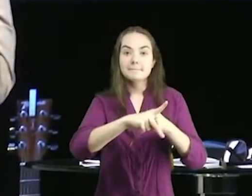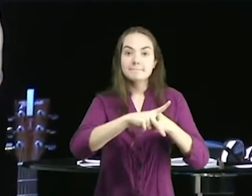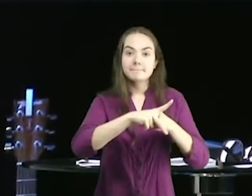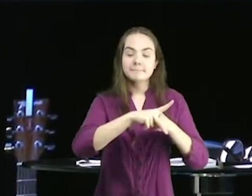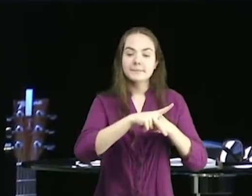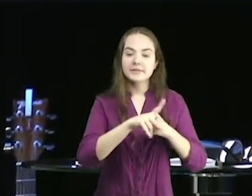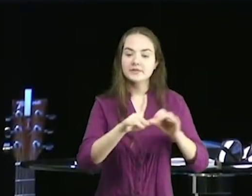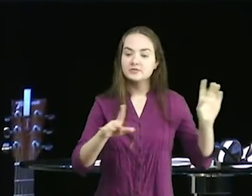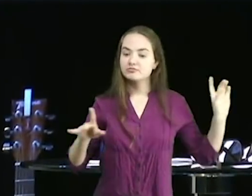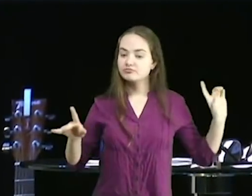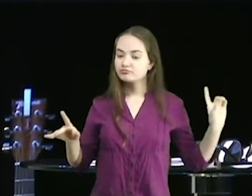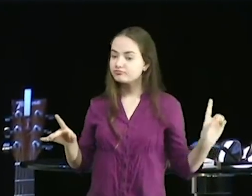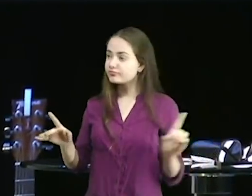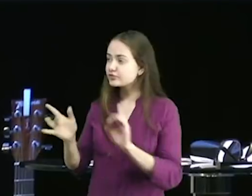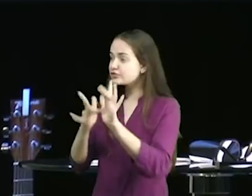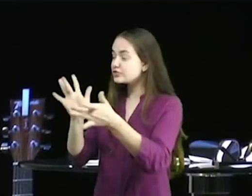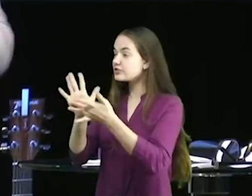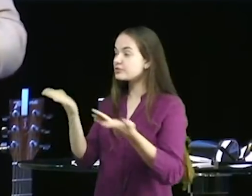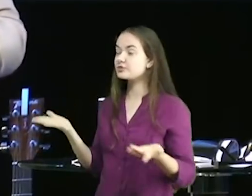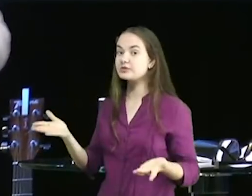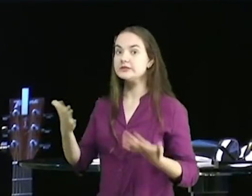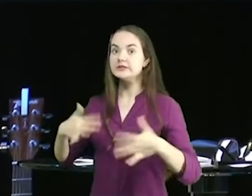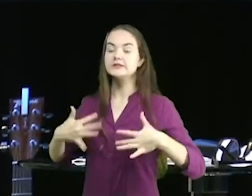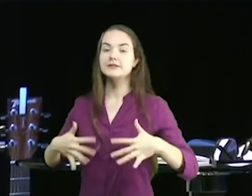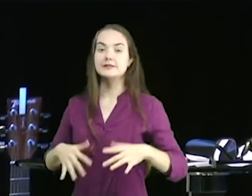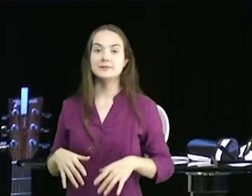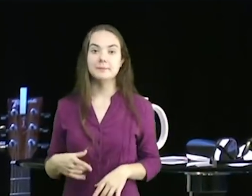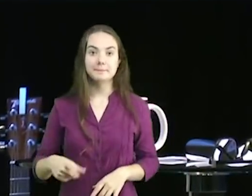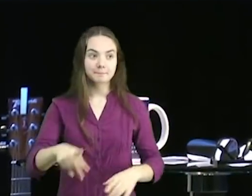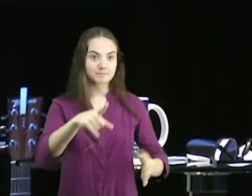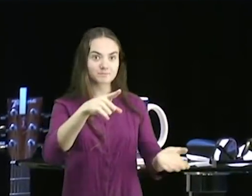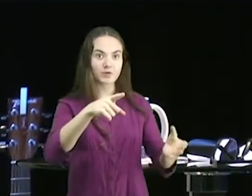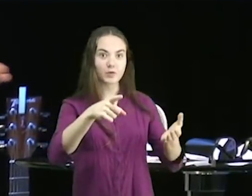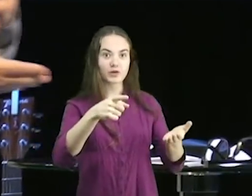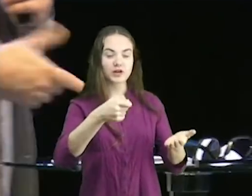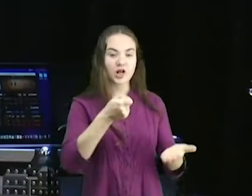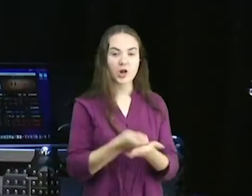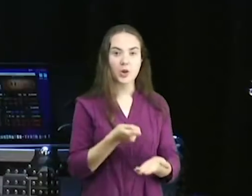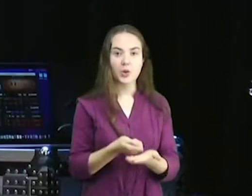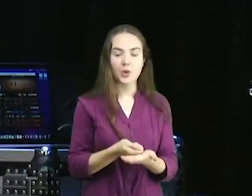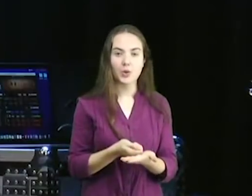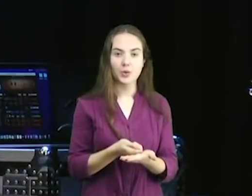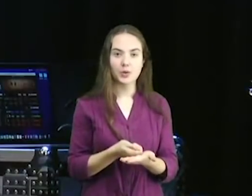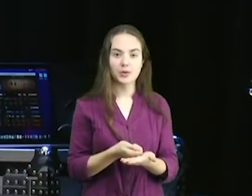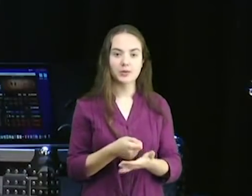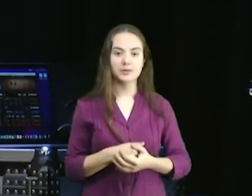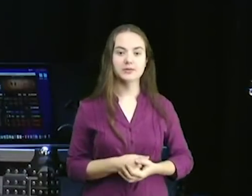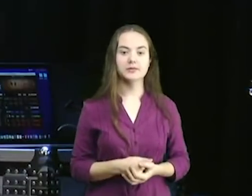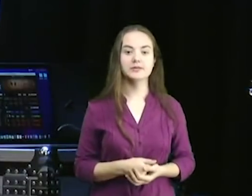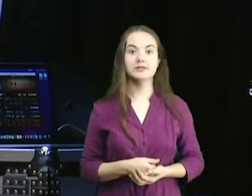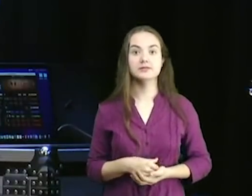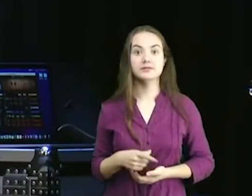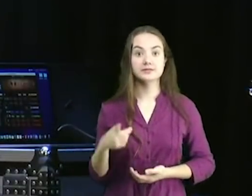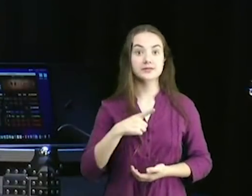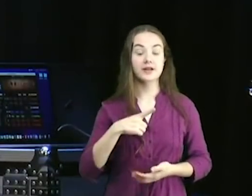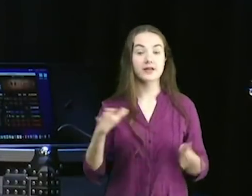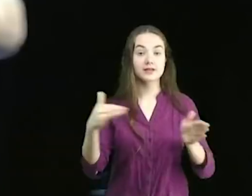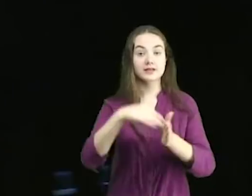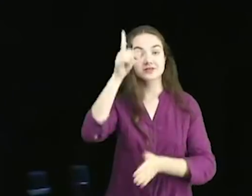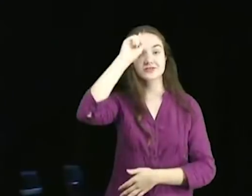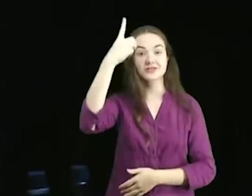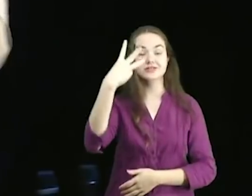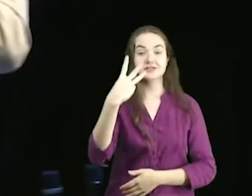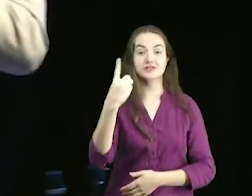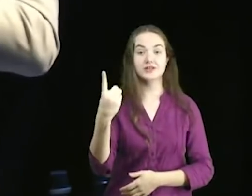recebeu o imposto? Fala assim: mas tudo isso? Aliás, se você não declarou, até o dia 31 desse mês. É